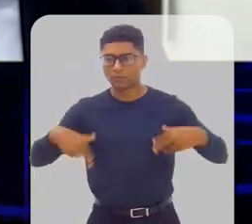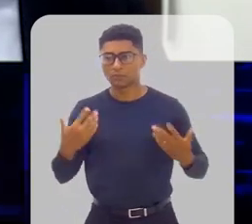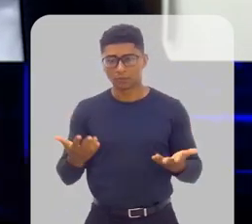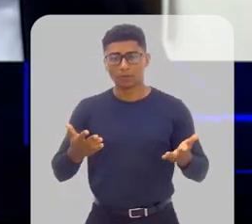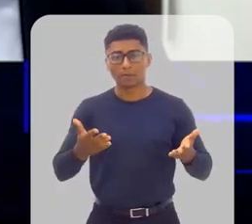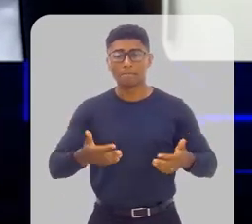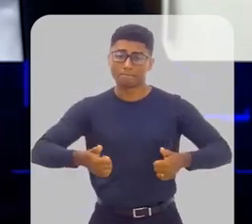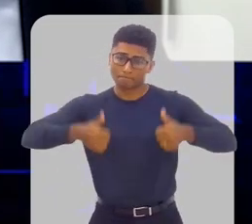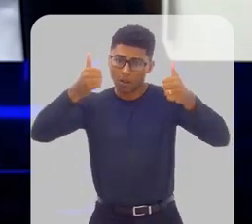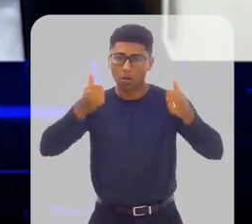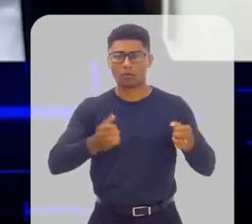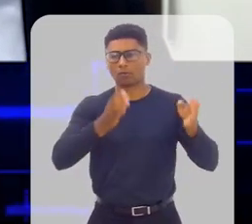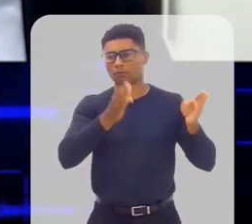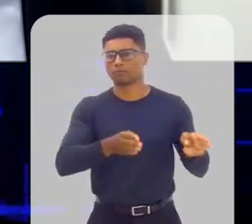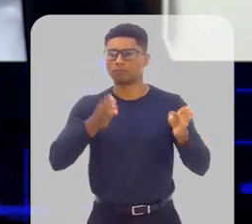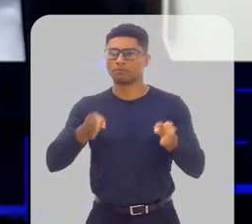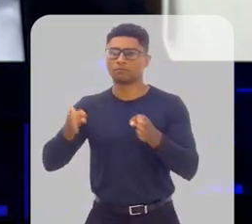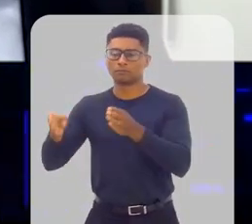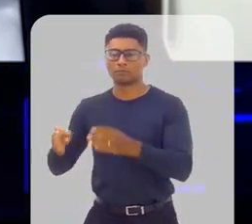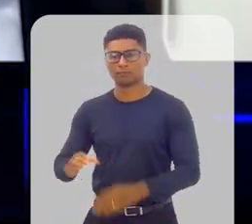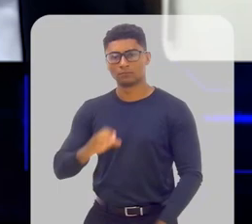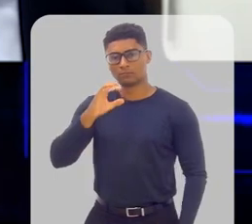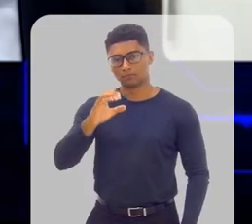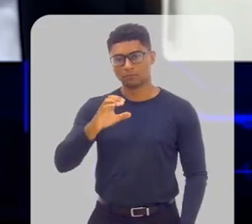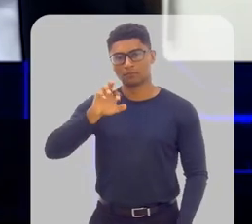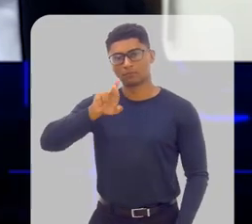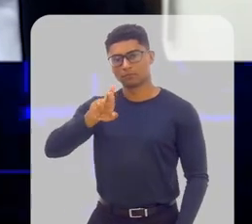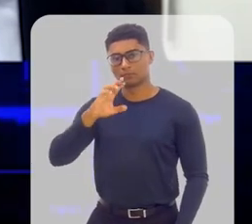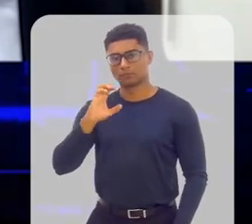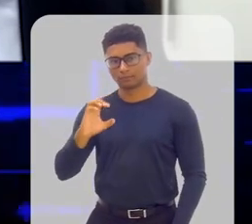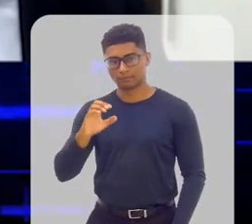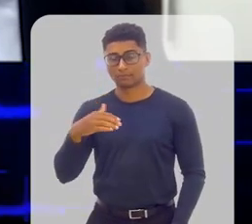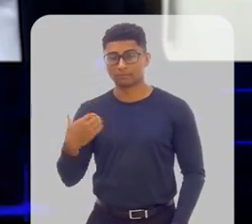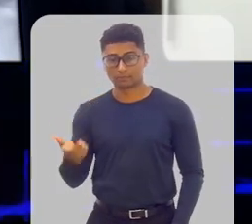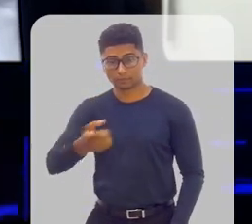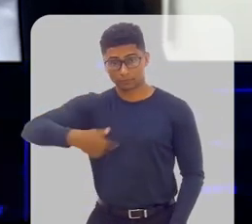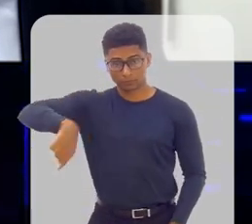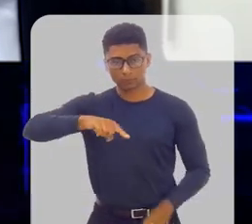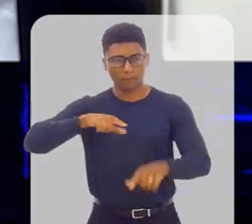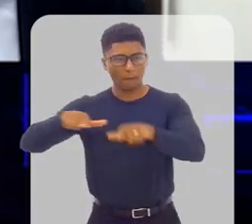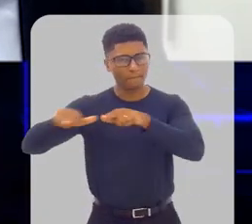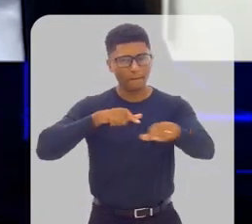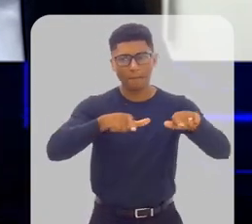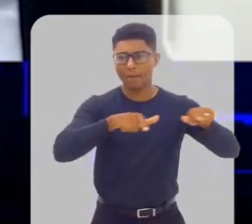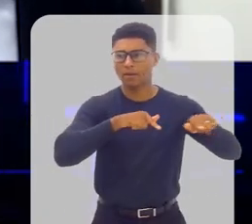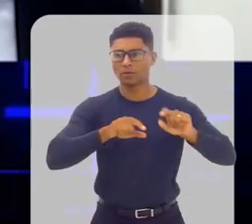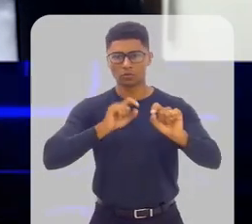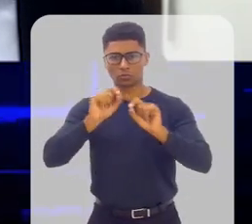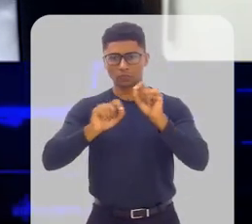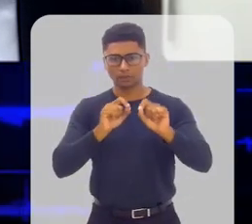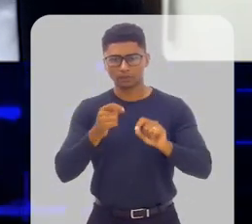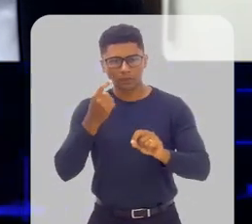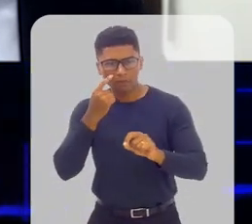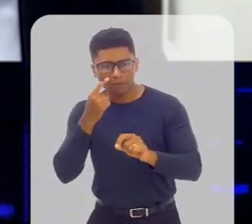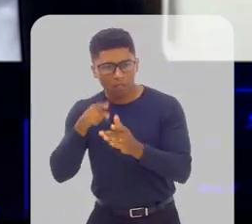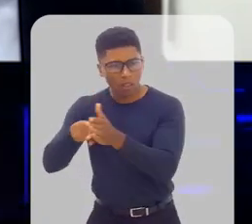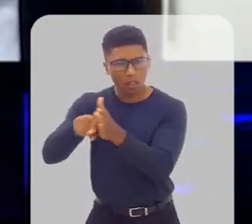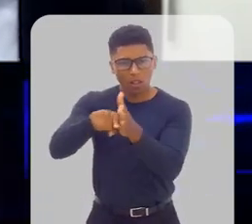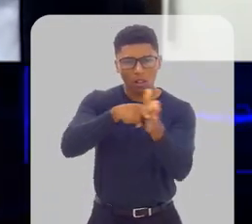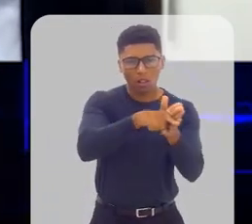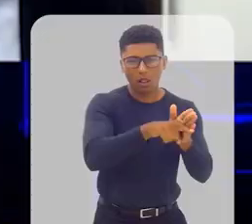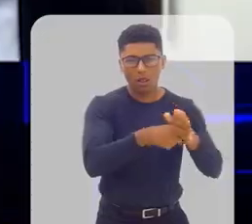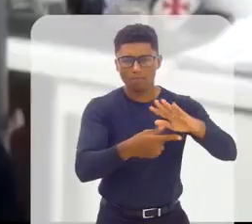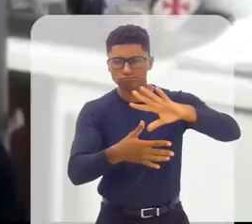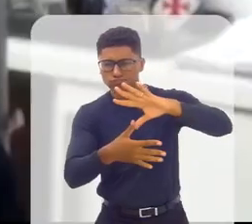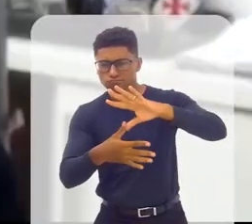tenha um fluxo melhor, né? Pelo CRC, a gente tem trabalhado muito no mapeamento disso tudo. A gente